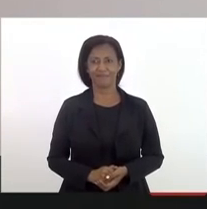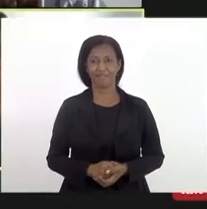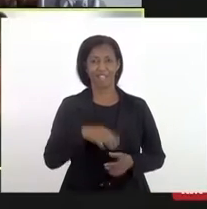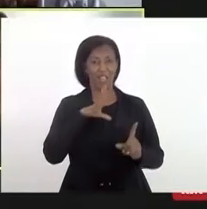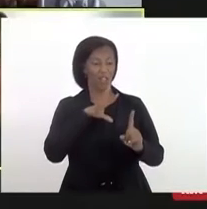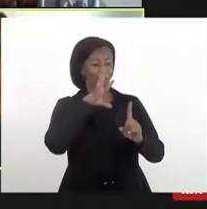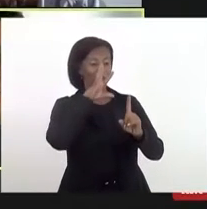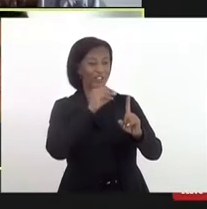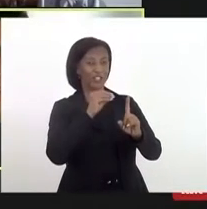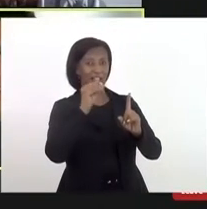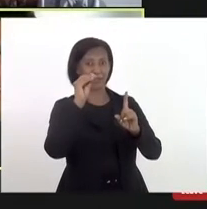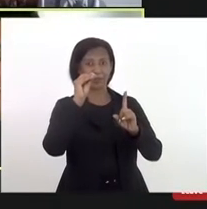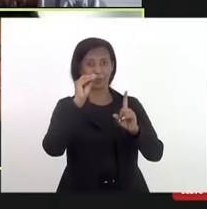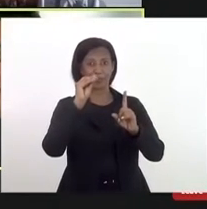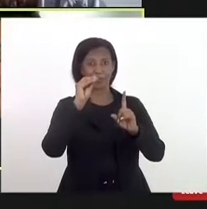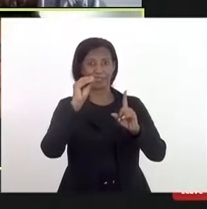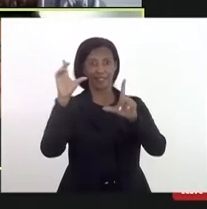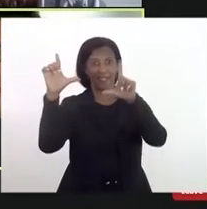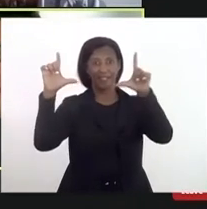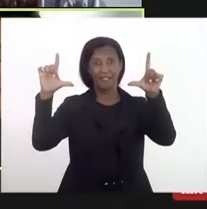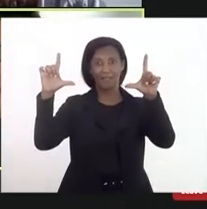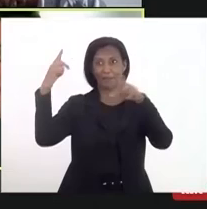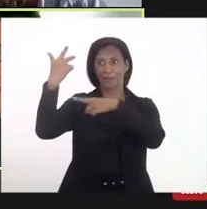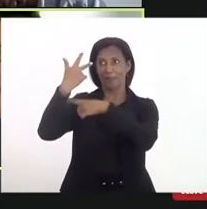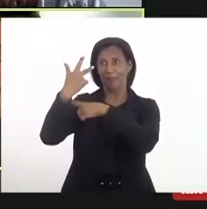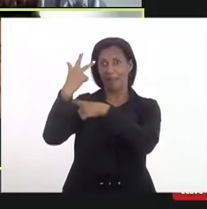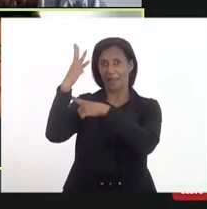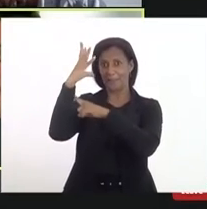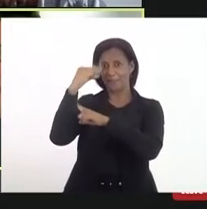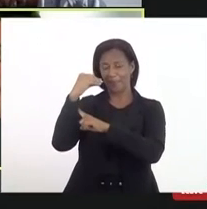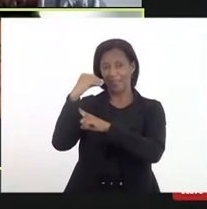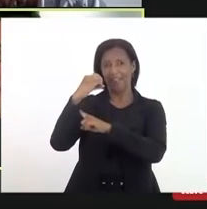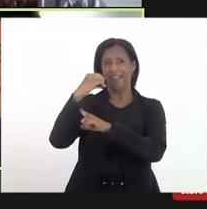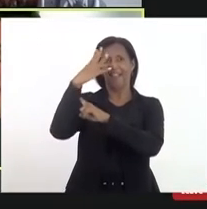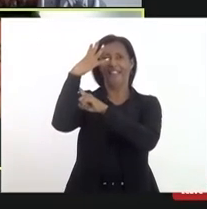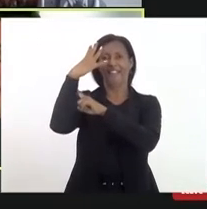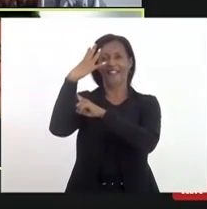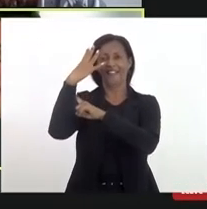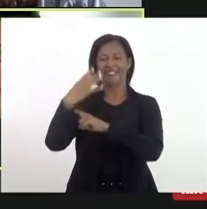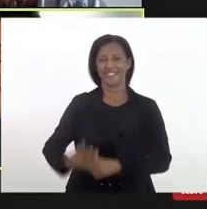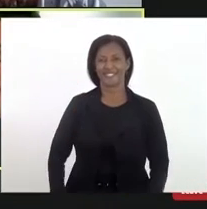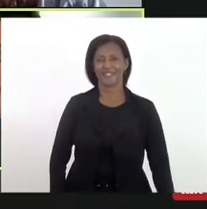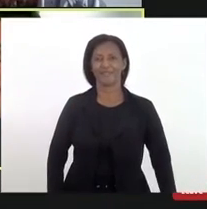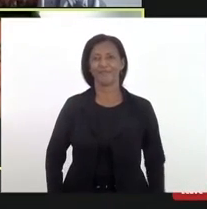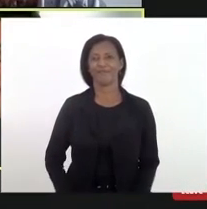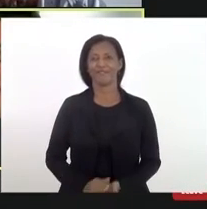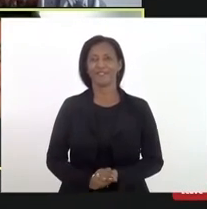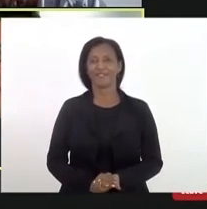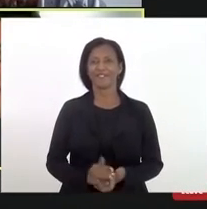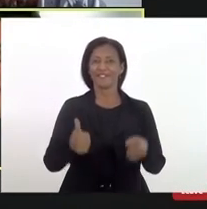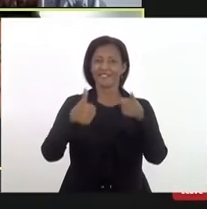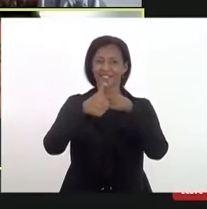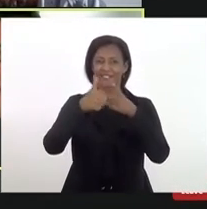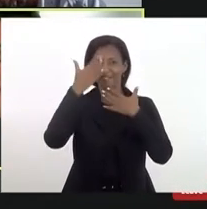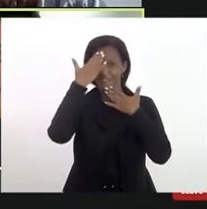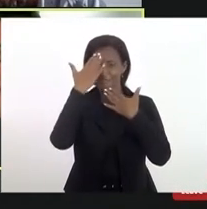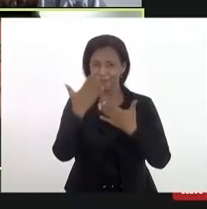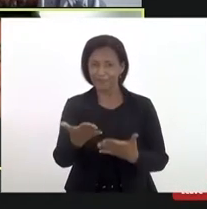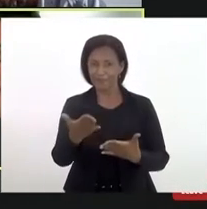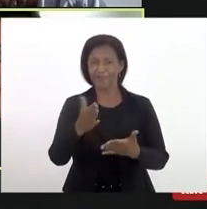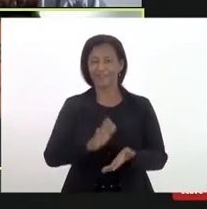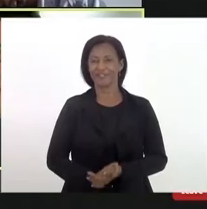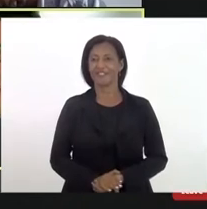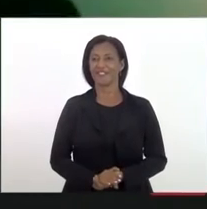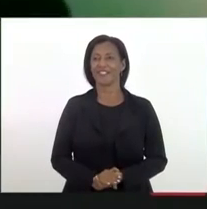Eu tinha fechado aqui a câmera e aí demorei um pouquinho para reabri-la. Bom, em primeiro lugar, eu queria agradecer o